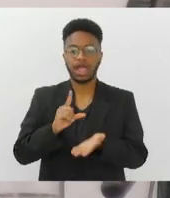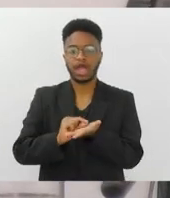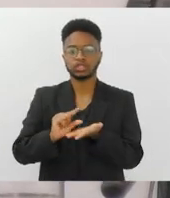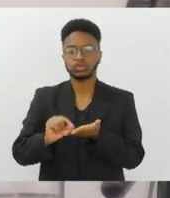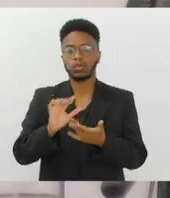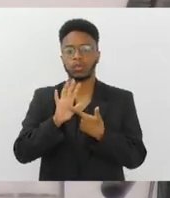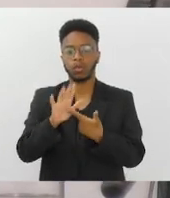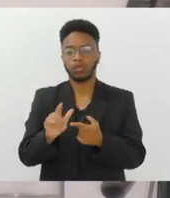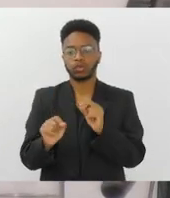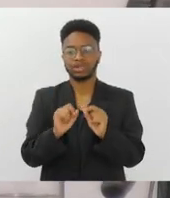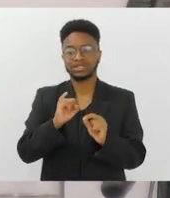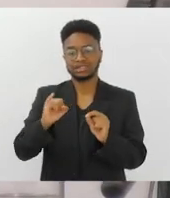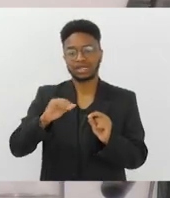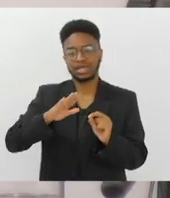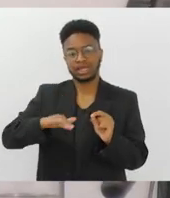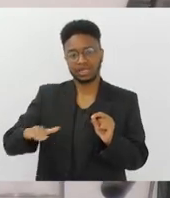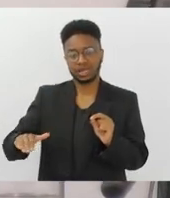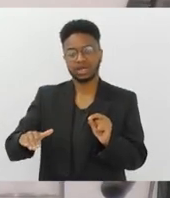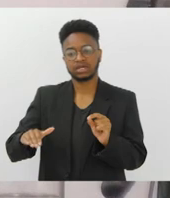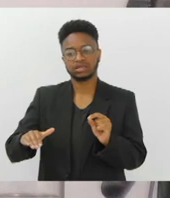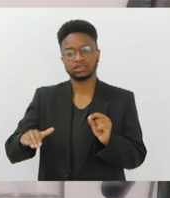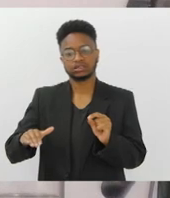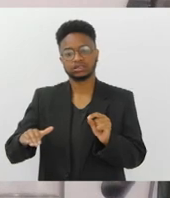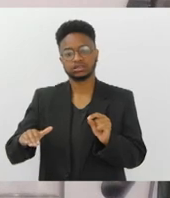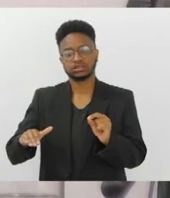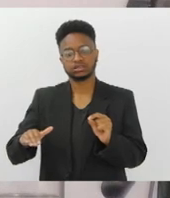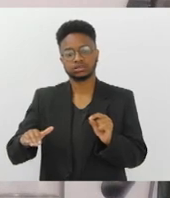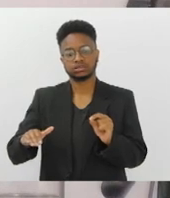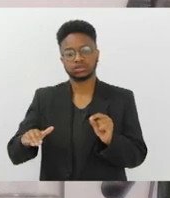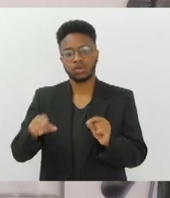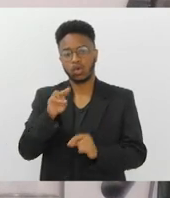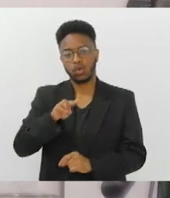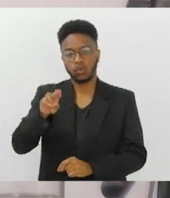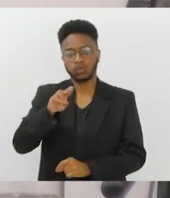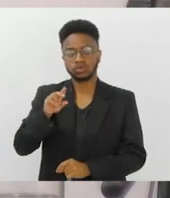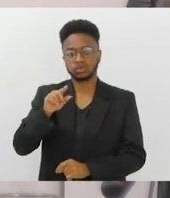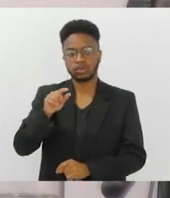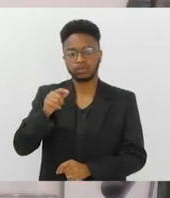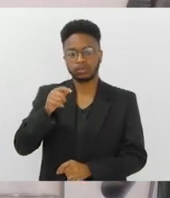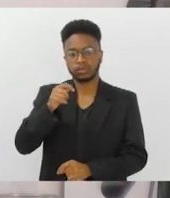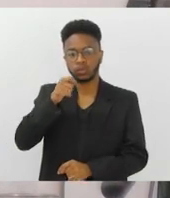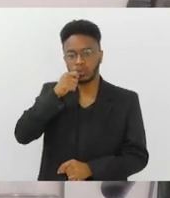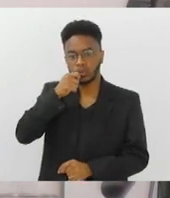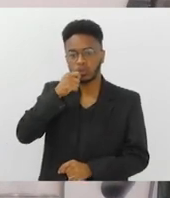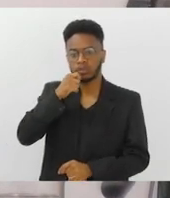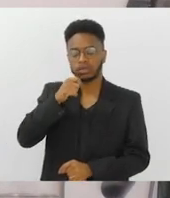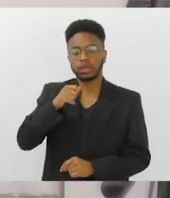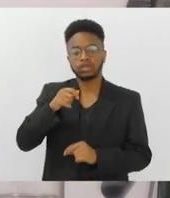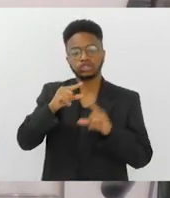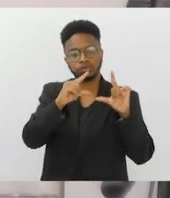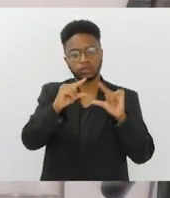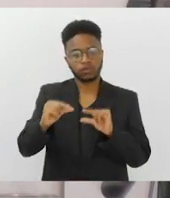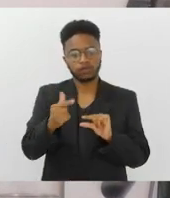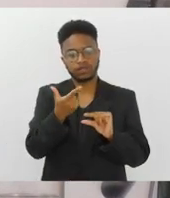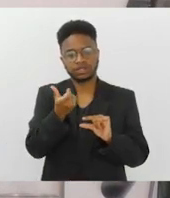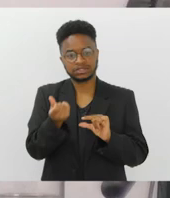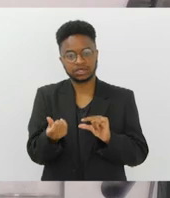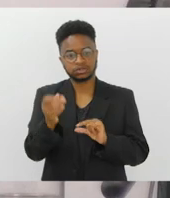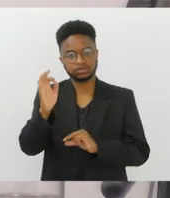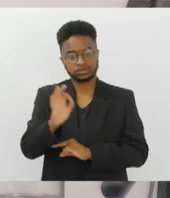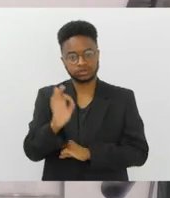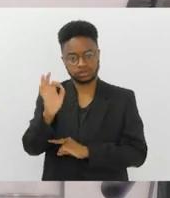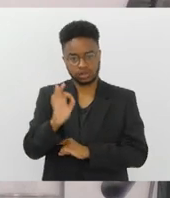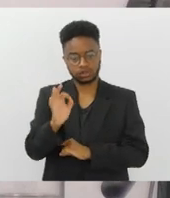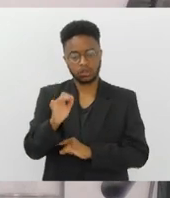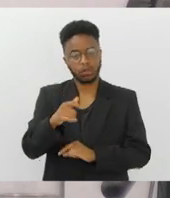que crianças amamentadas, crianças que usam chupeta, diminuíram em 26% a amamentação.